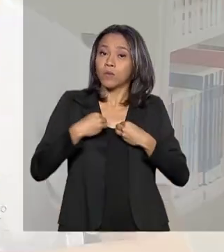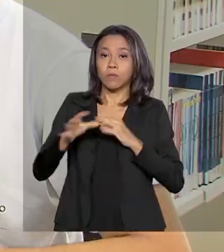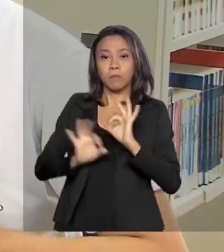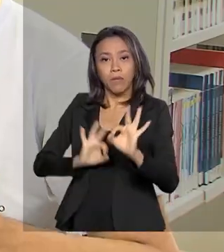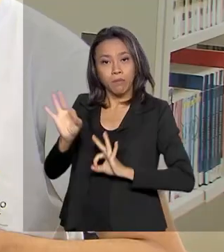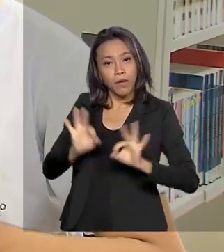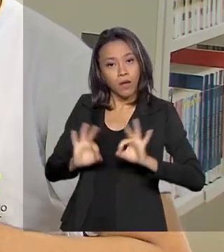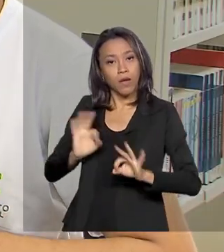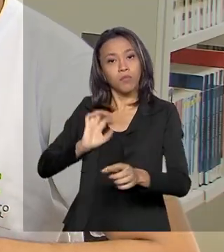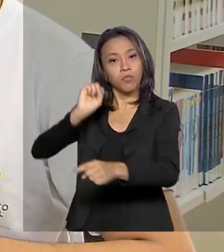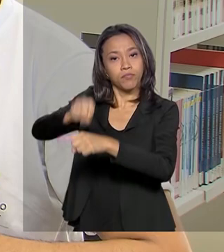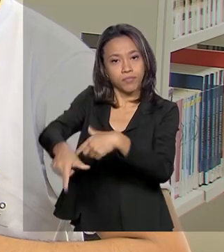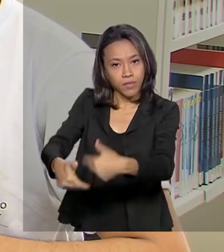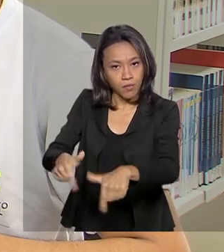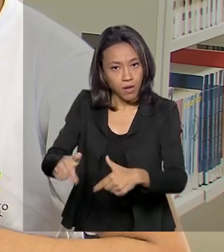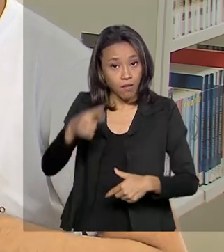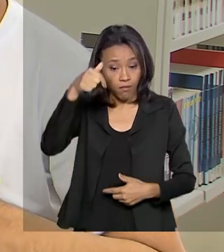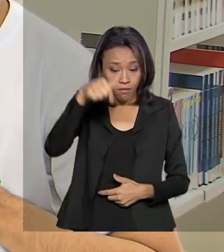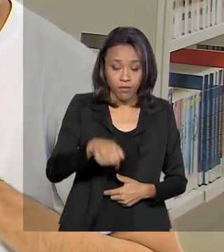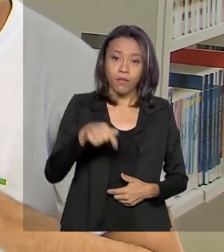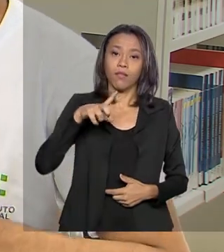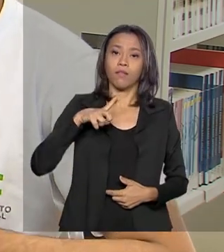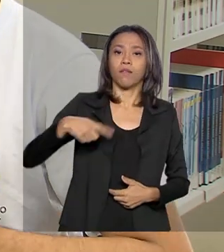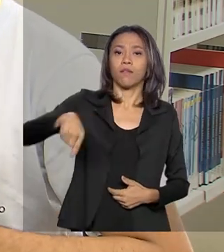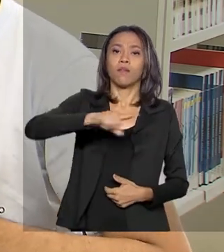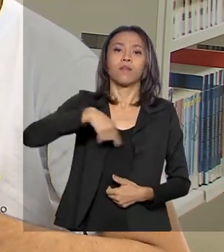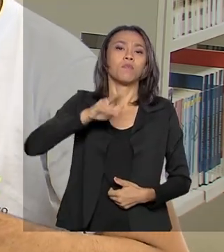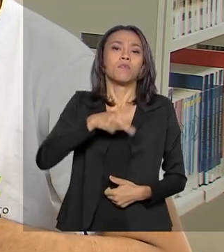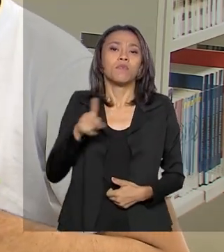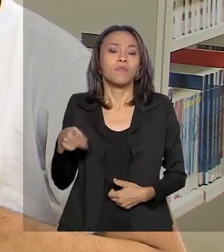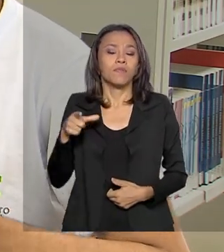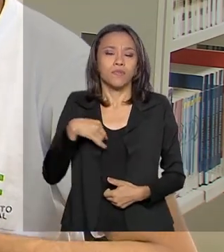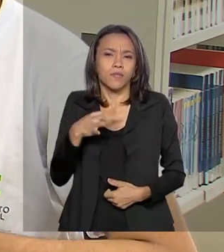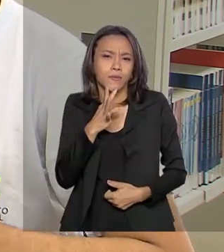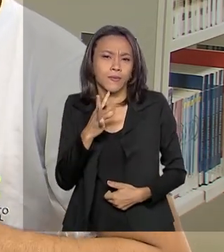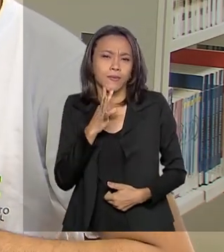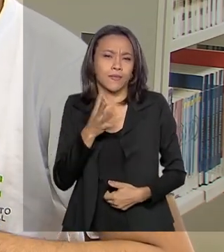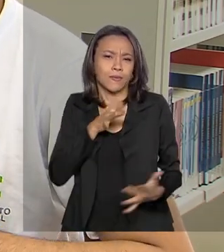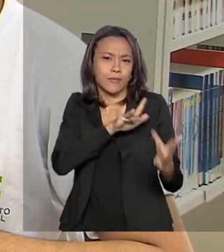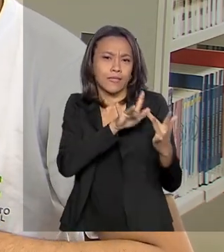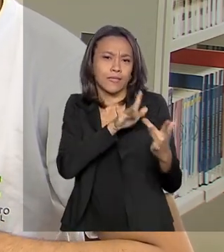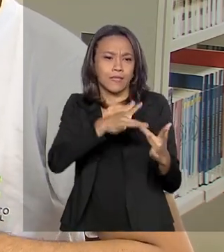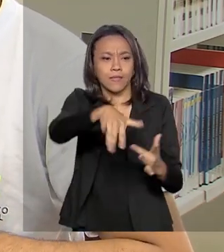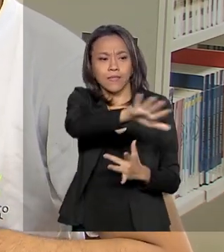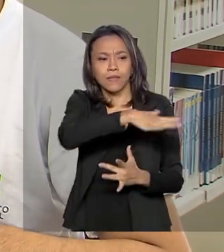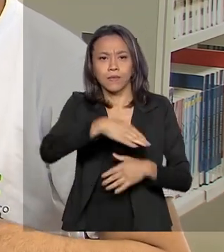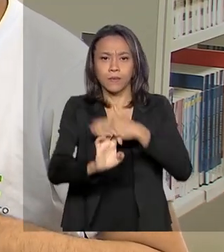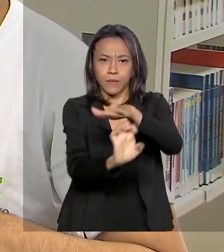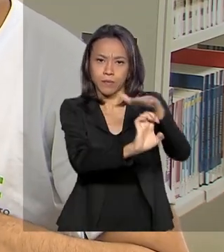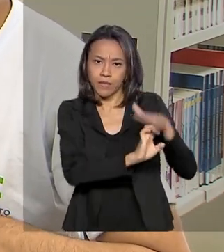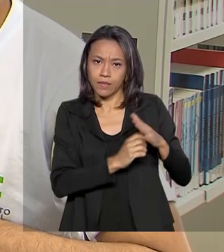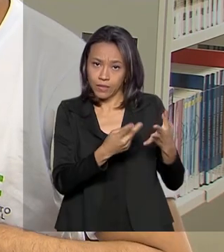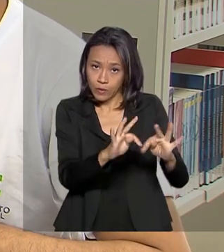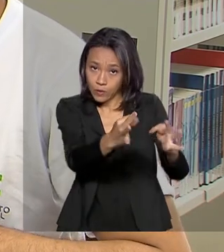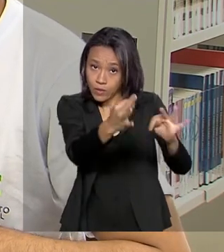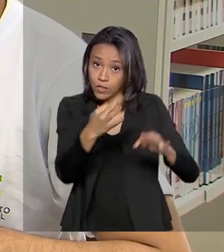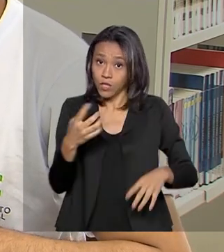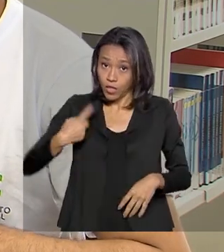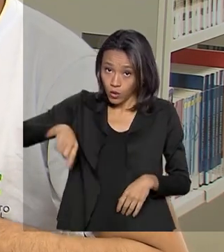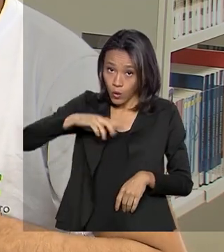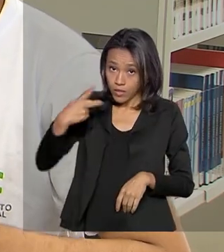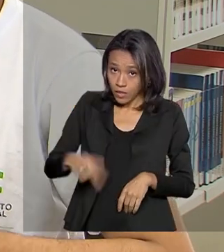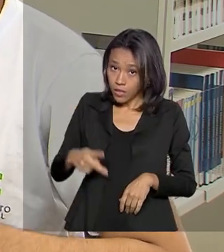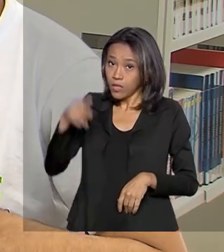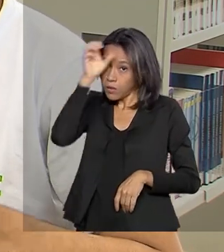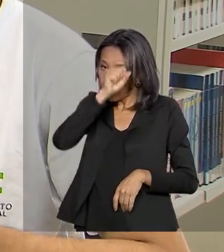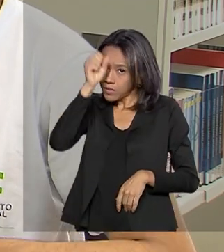trabalho. Aqui tem professores que possuem um conhecimento e um contato muito grande com empresas de tecnologia e com isso nós temos o aprendizado